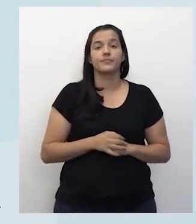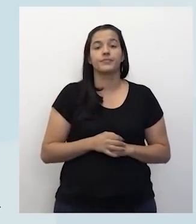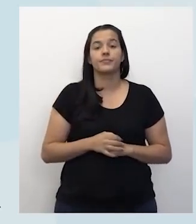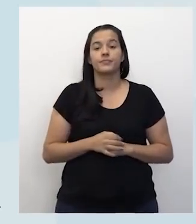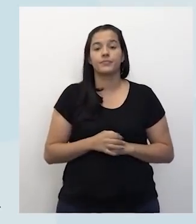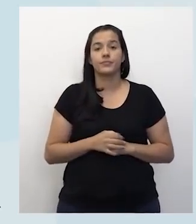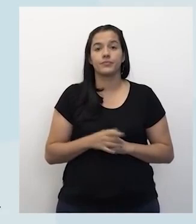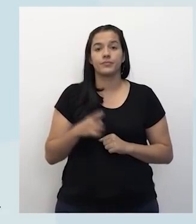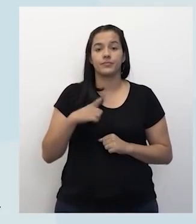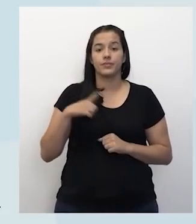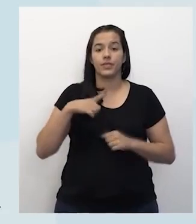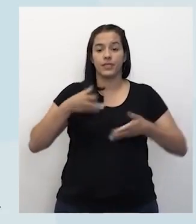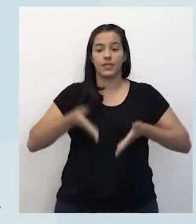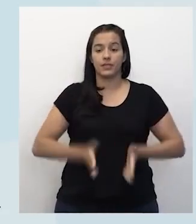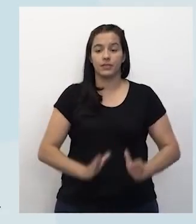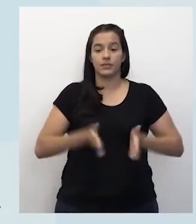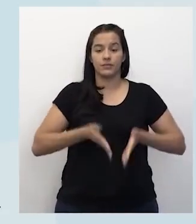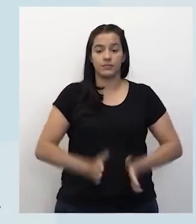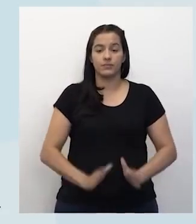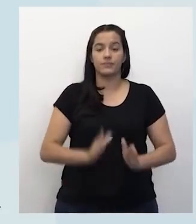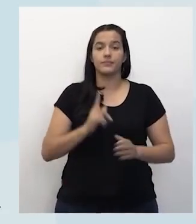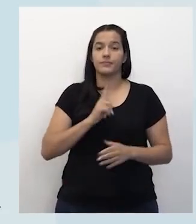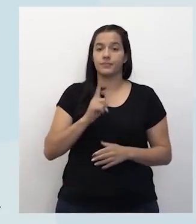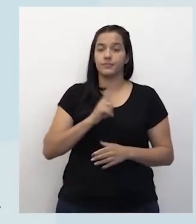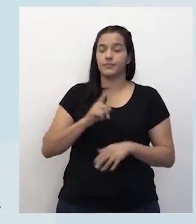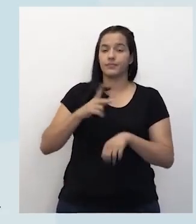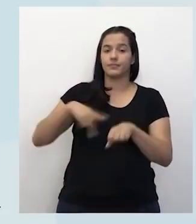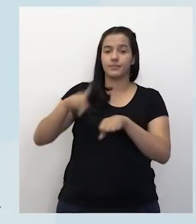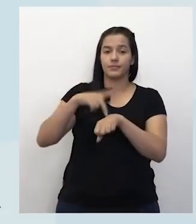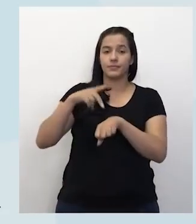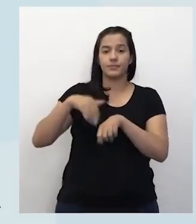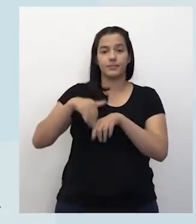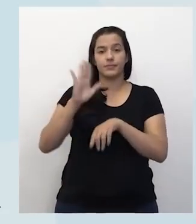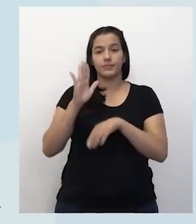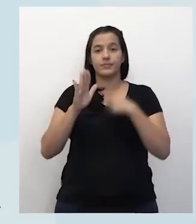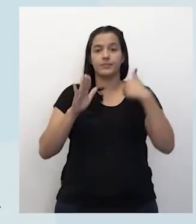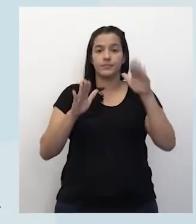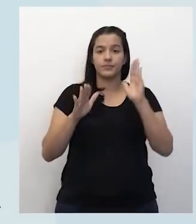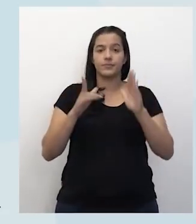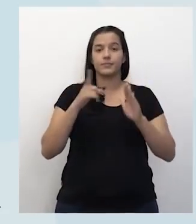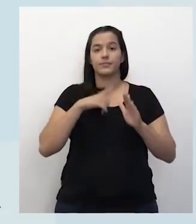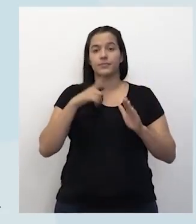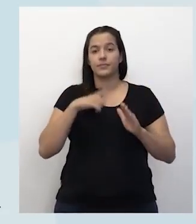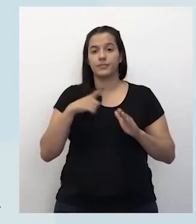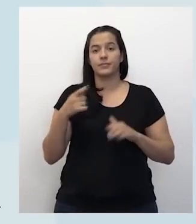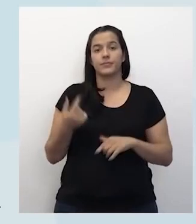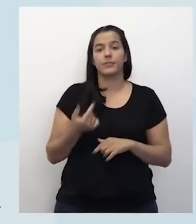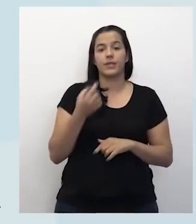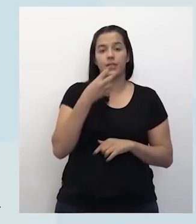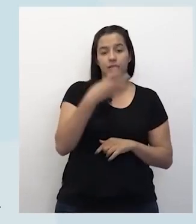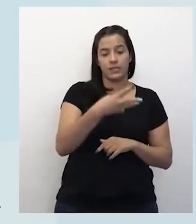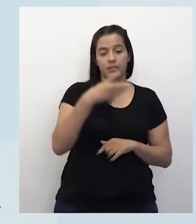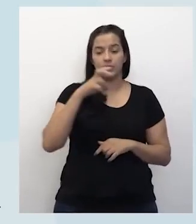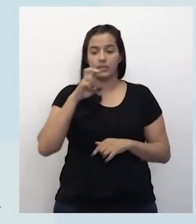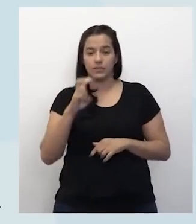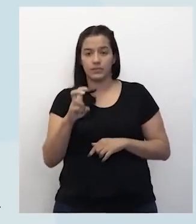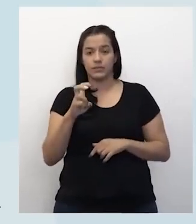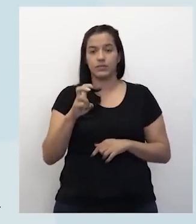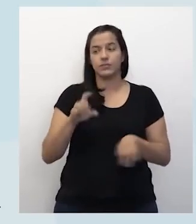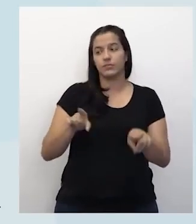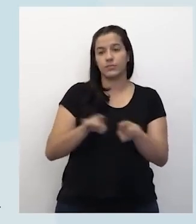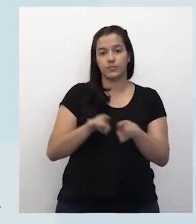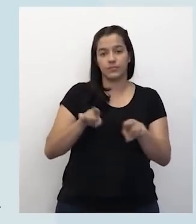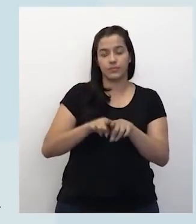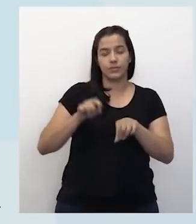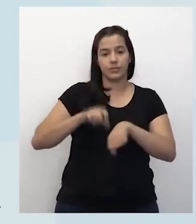natalidade de 10 por 1.000, né, e países, né, do continente africano aí já está entre 35 acima de